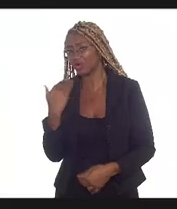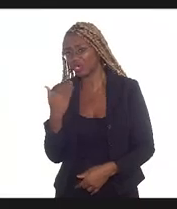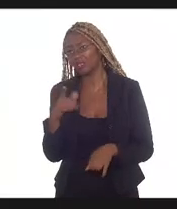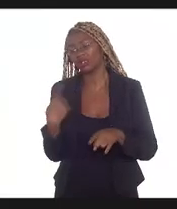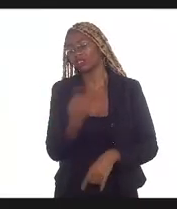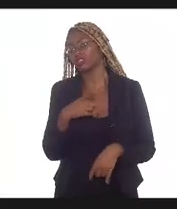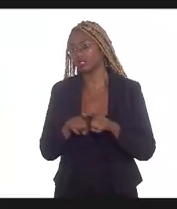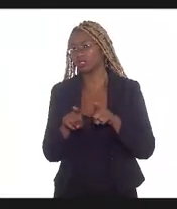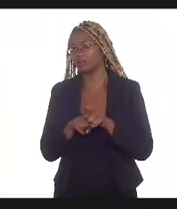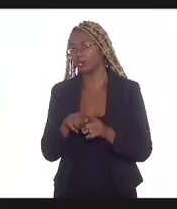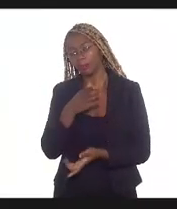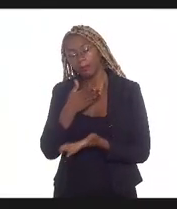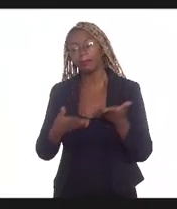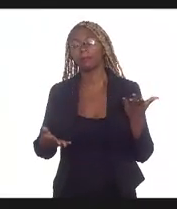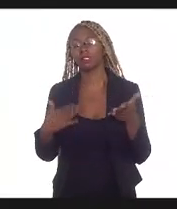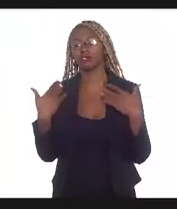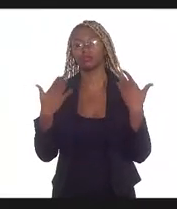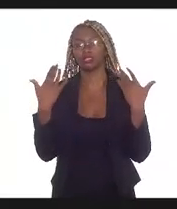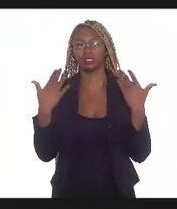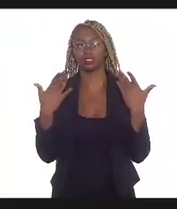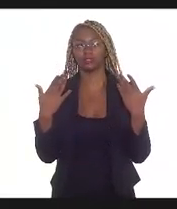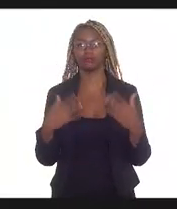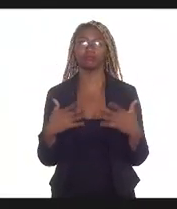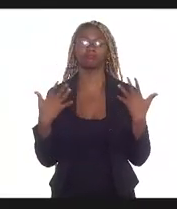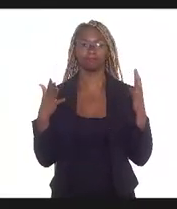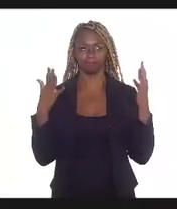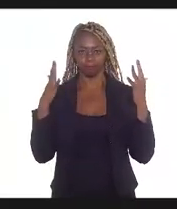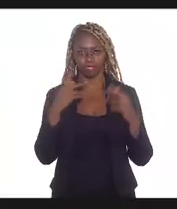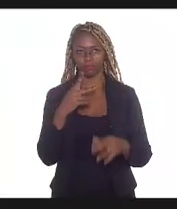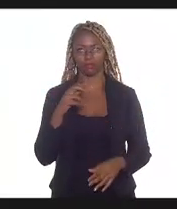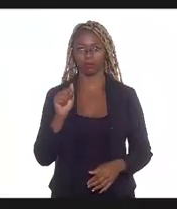Vamos em frente. Salve, Paulo Gustavo.